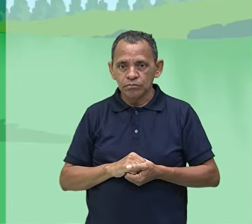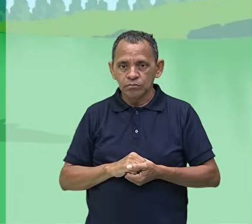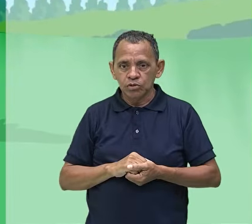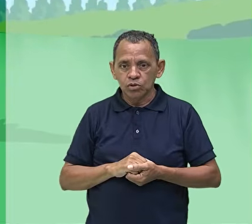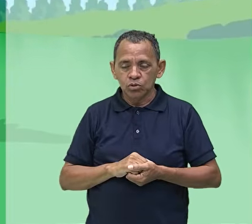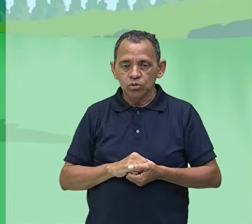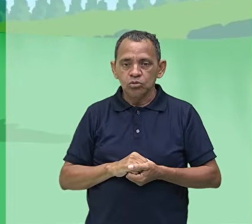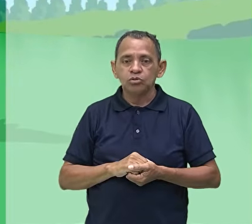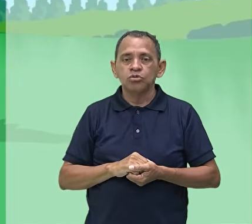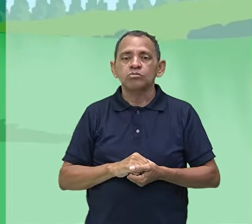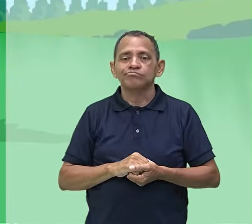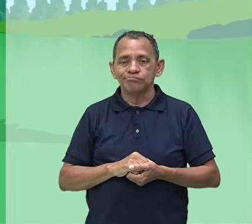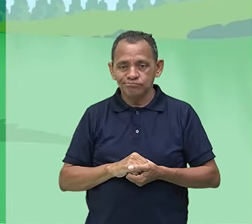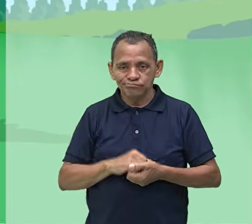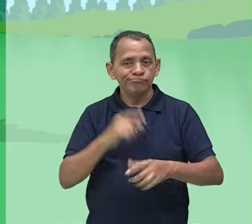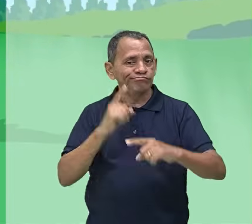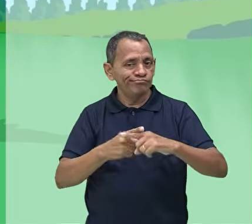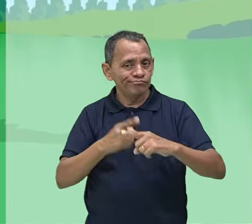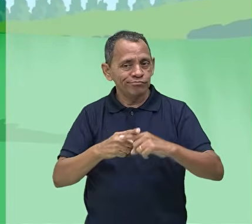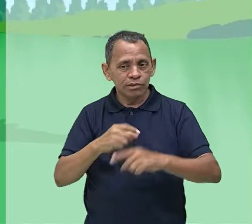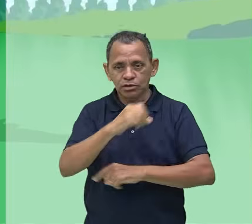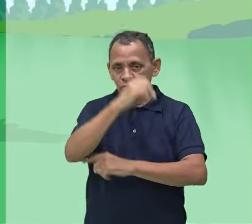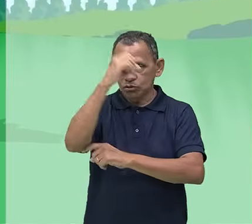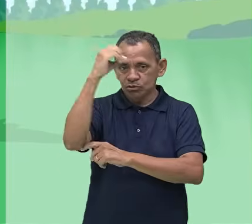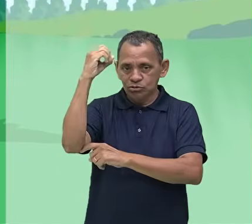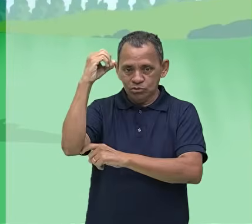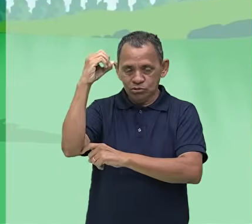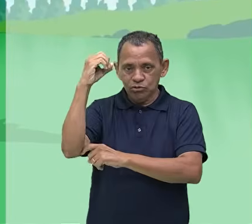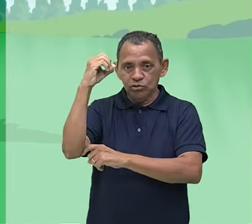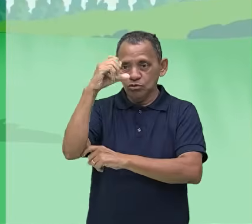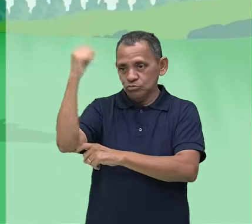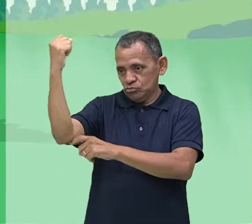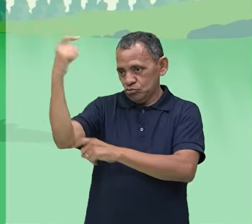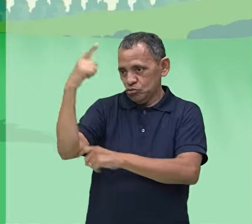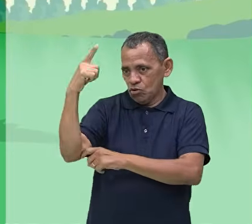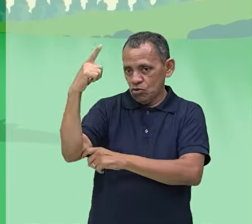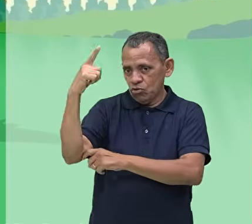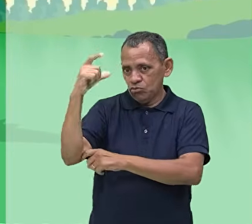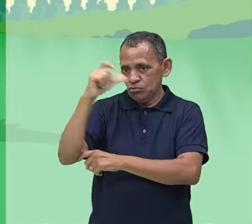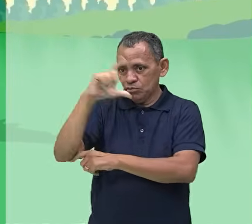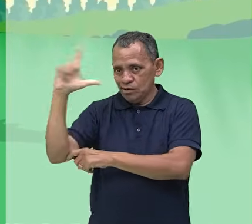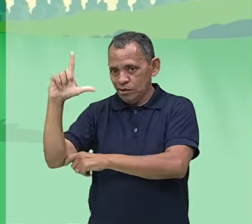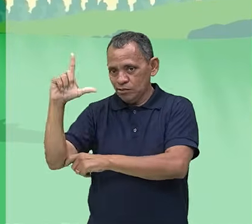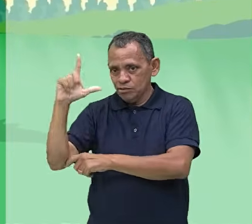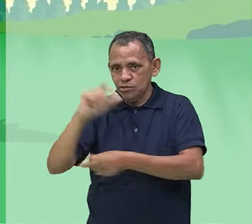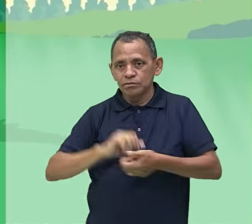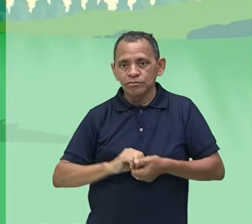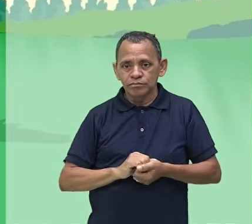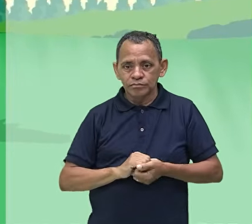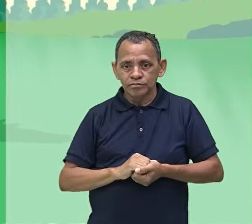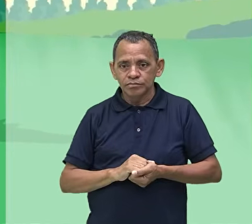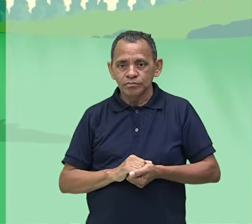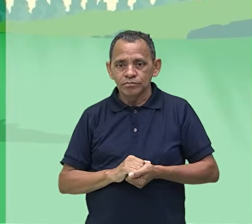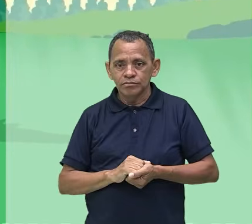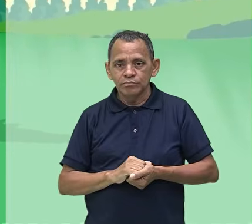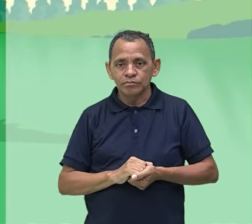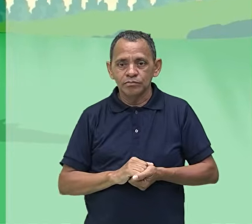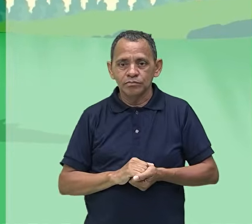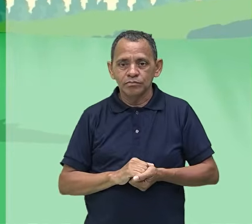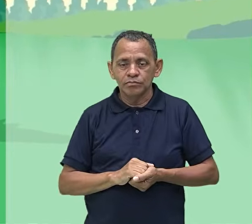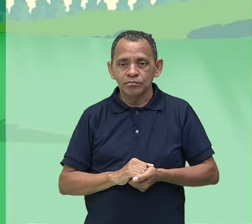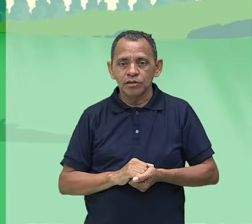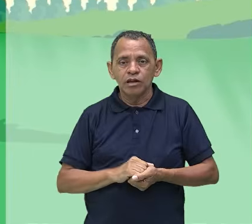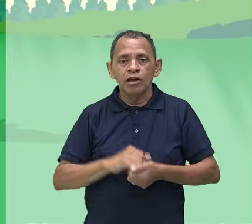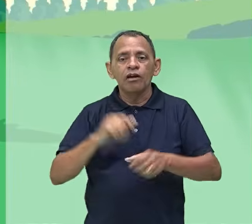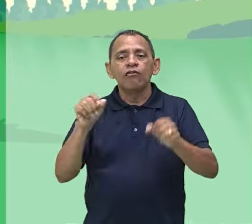do lado leste, mas não exatamente na direção cardial leste. Isso também vai fazer com que